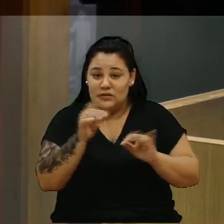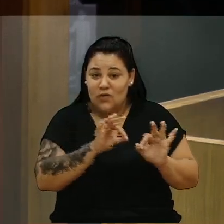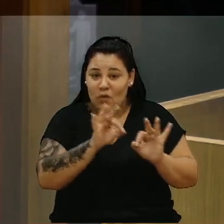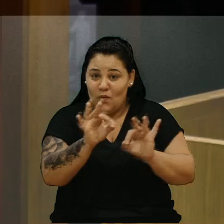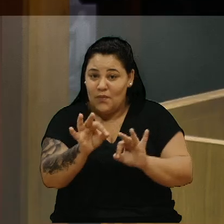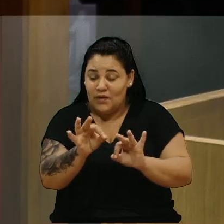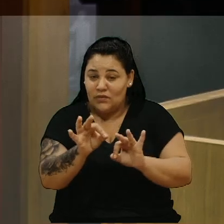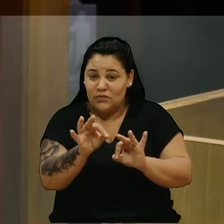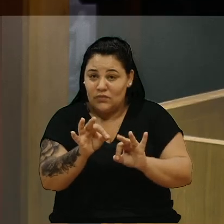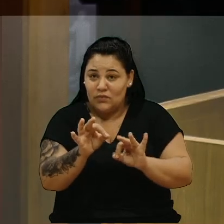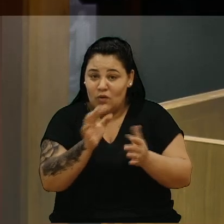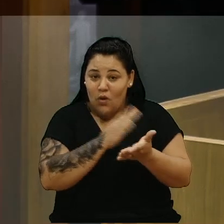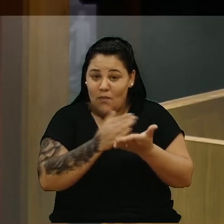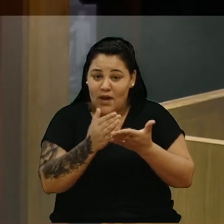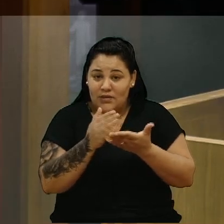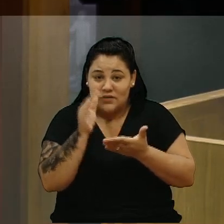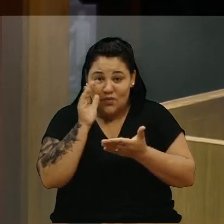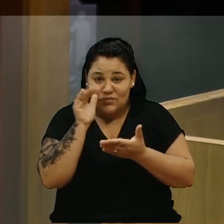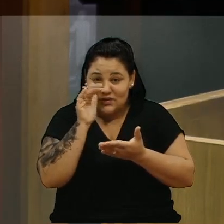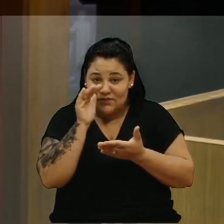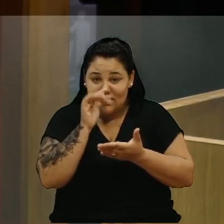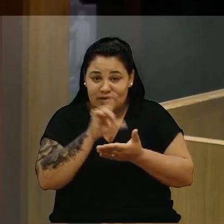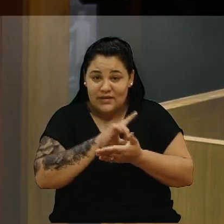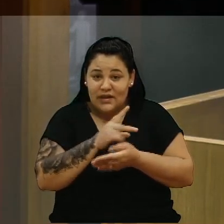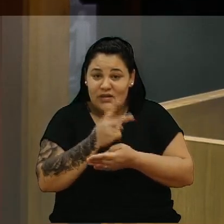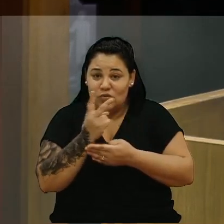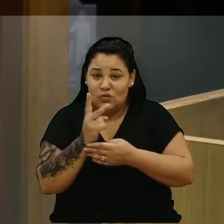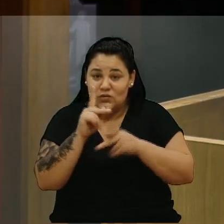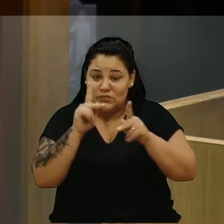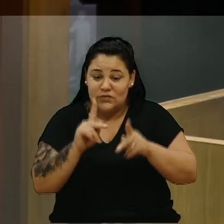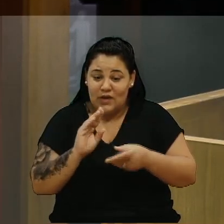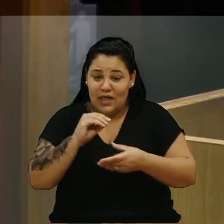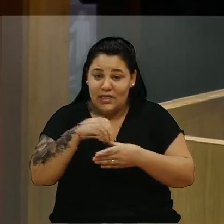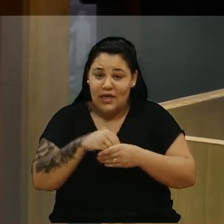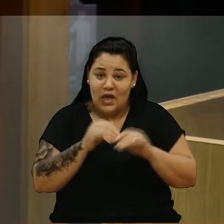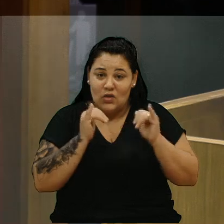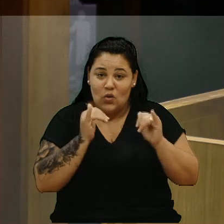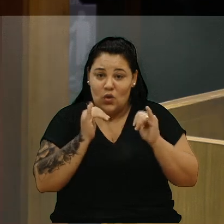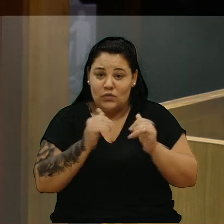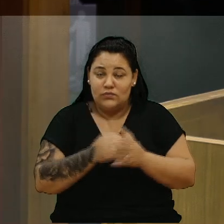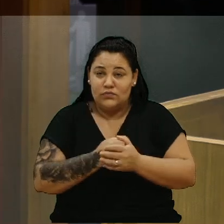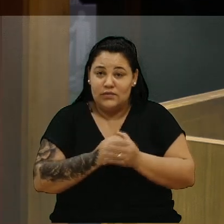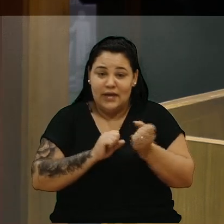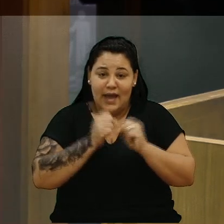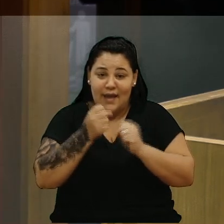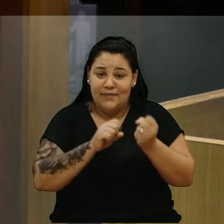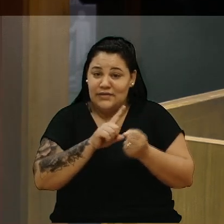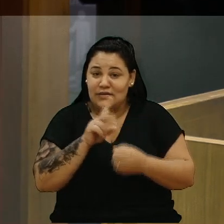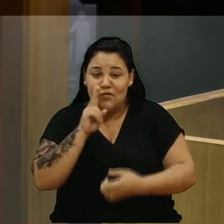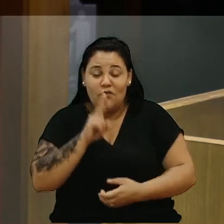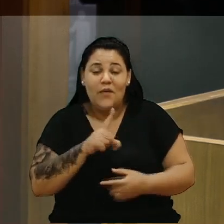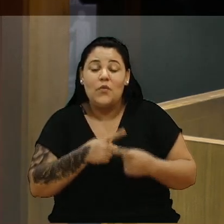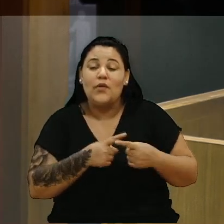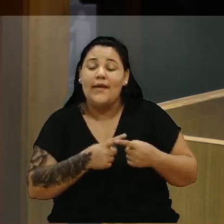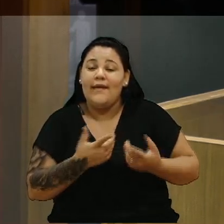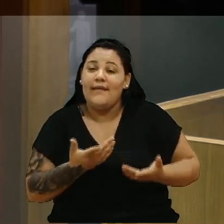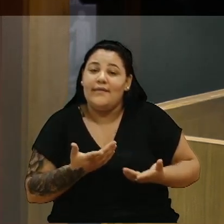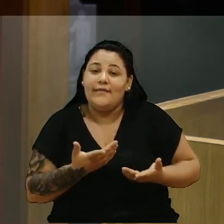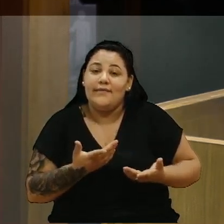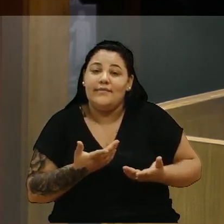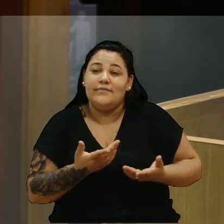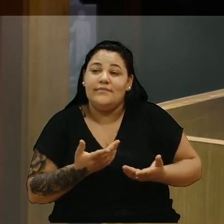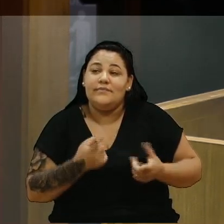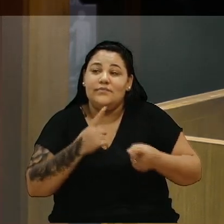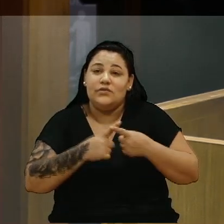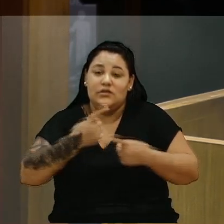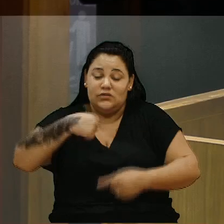aqui, comecem a analisar isso. Tem 2 passageiros por ônibus e a empresa não revê. Por quê? Porque nós